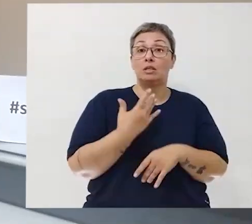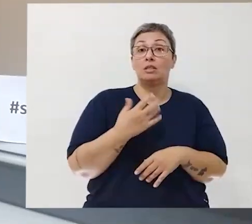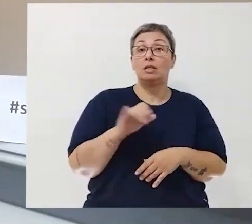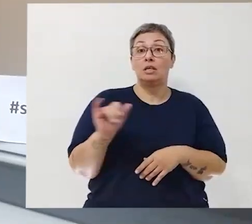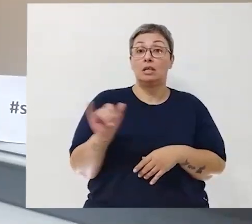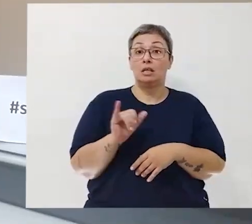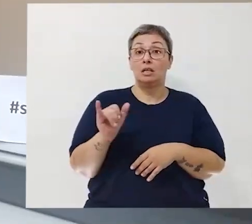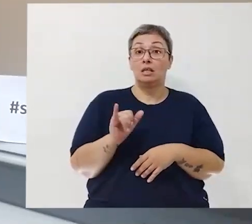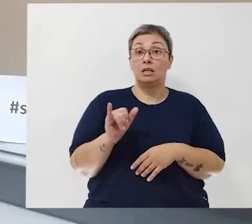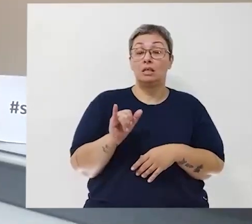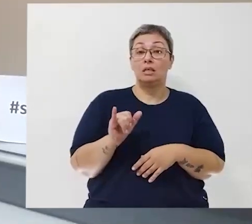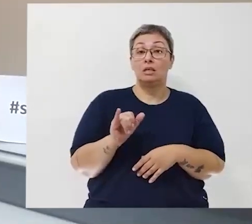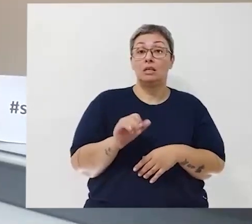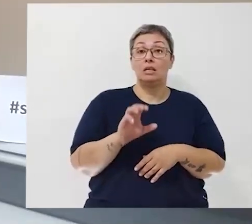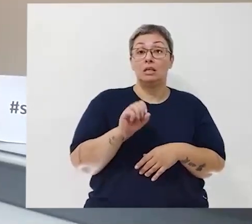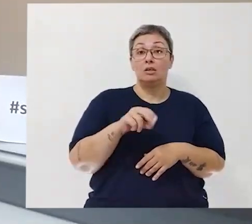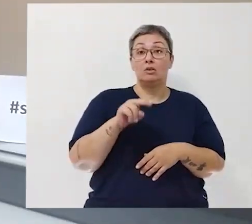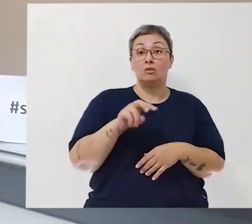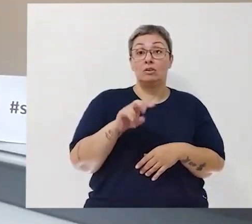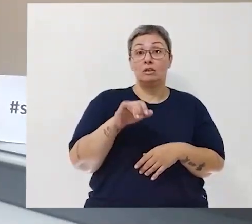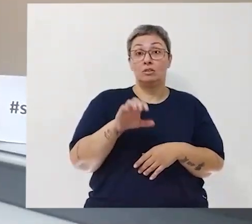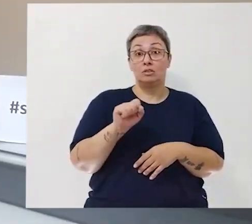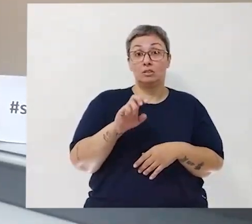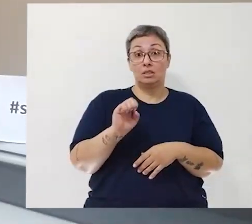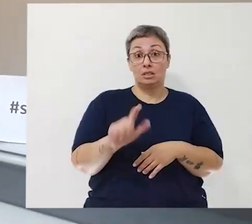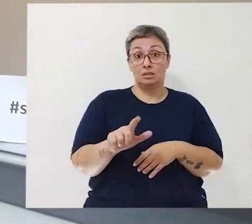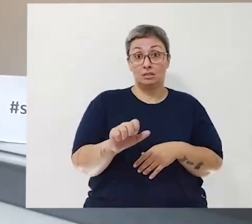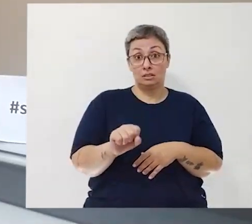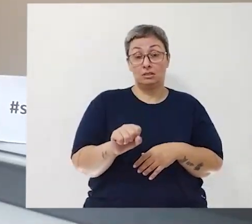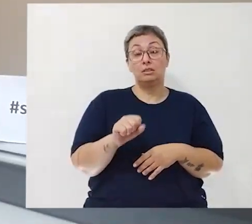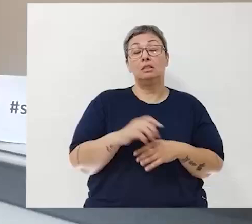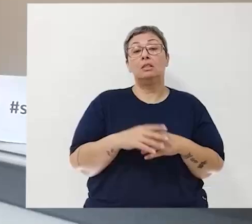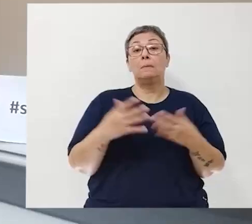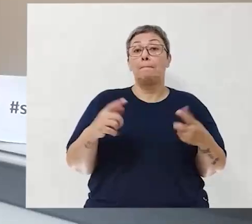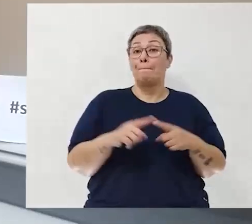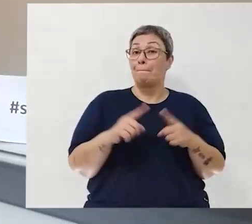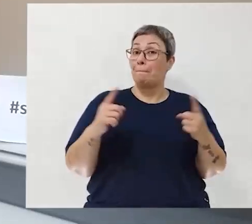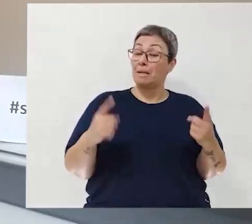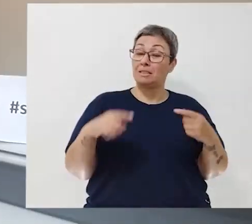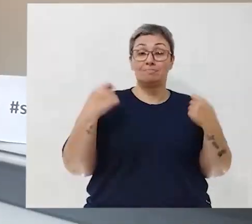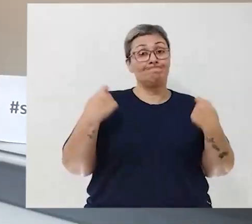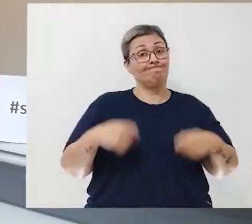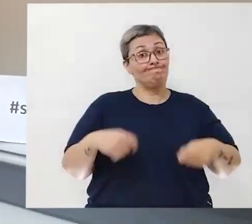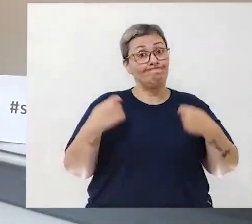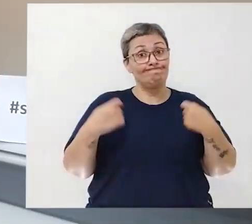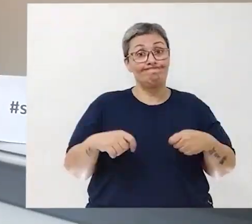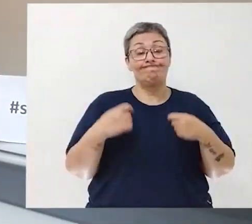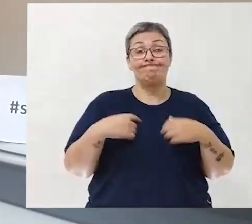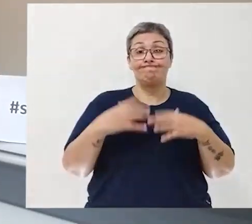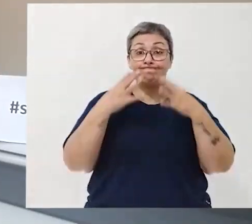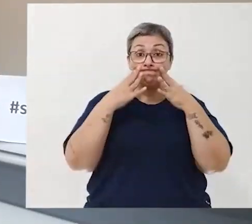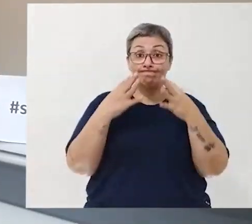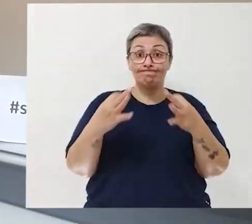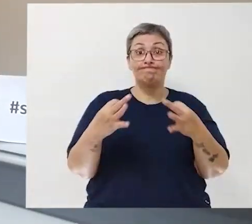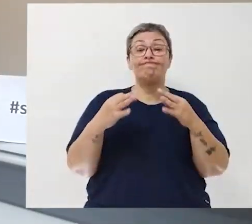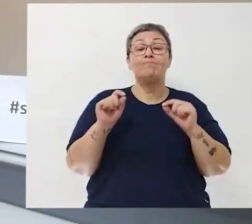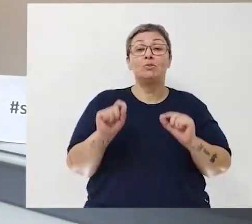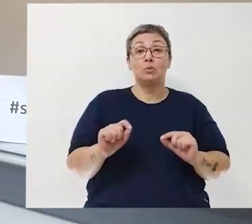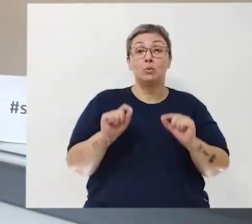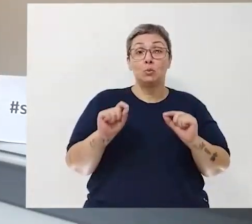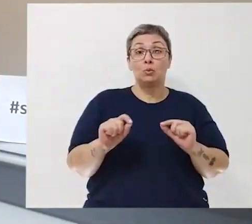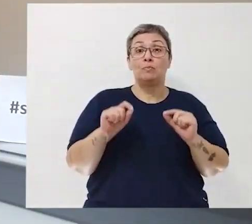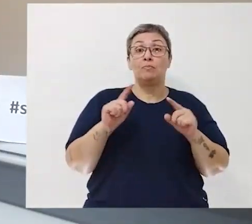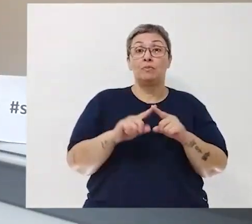de energia convencionais, né? Mas precisamos prestar